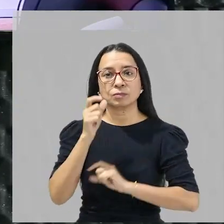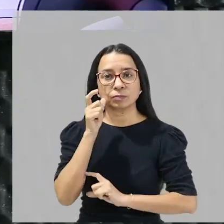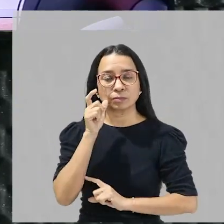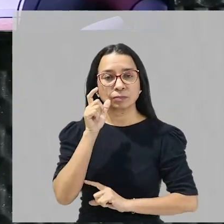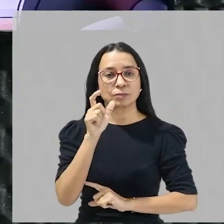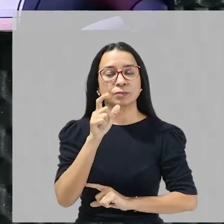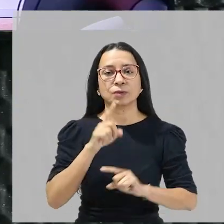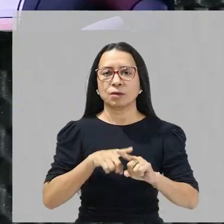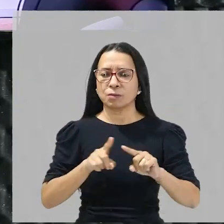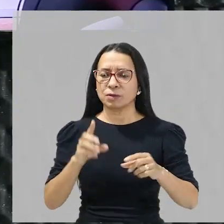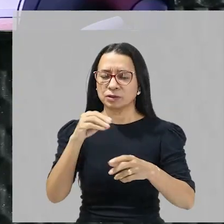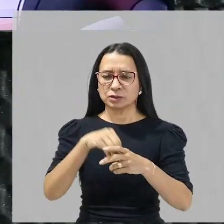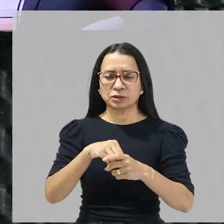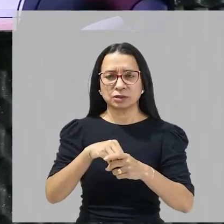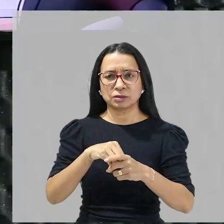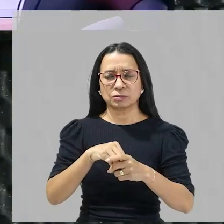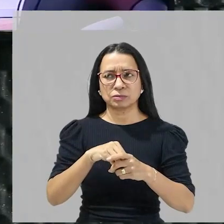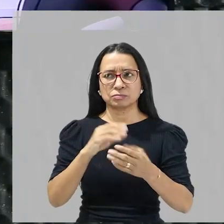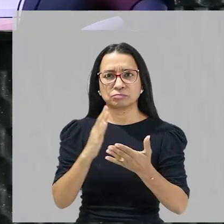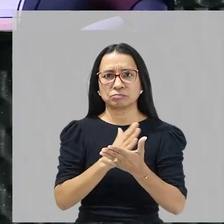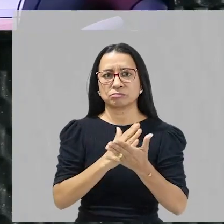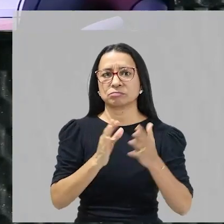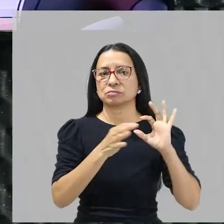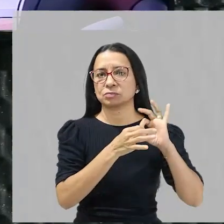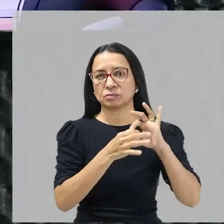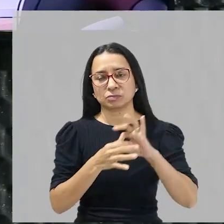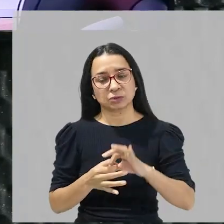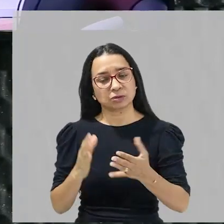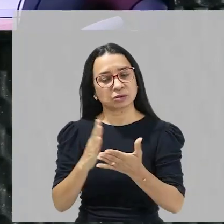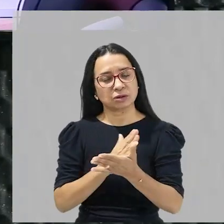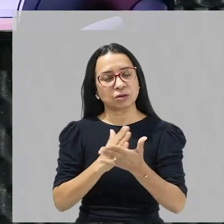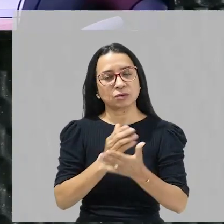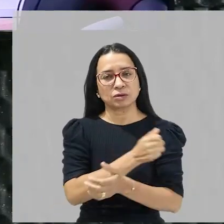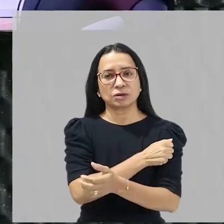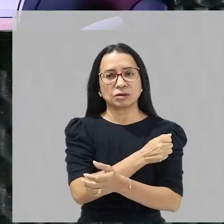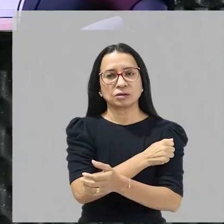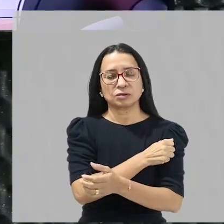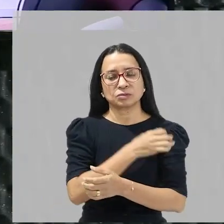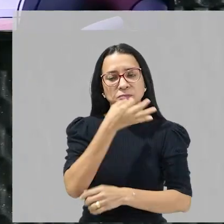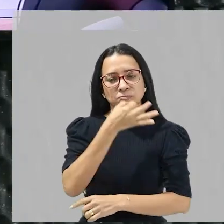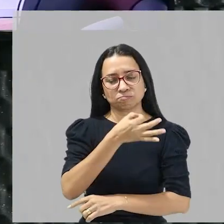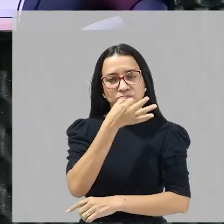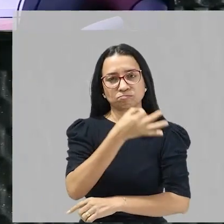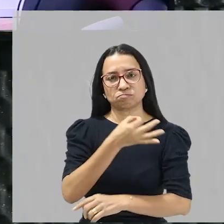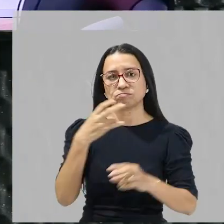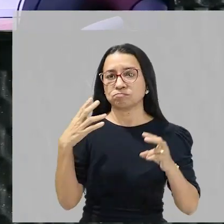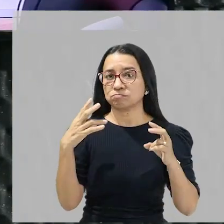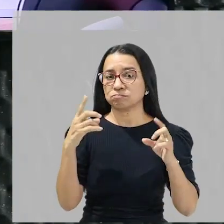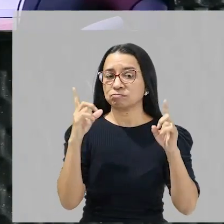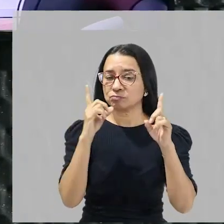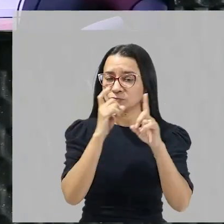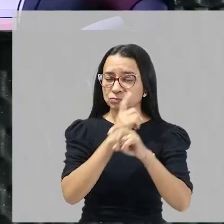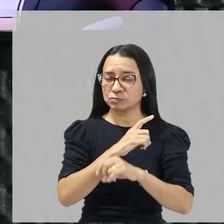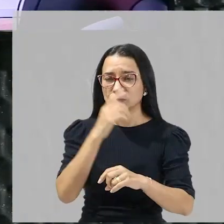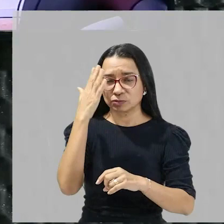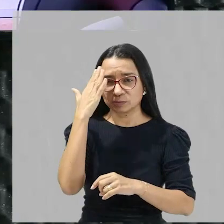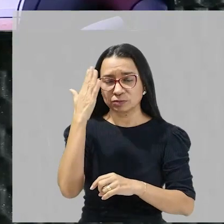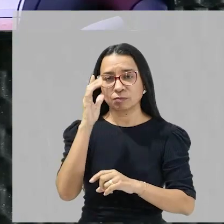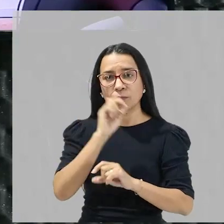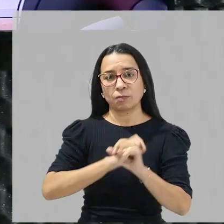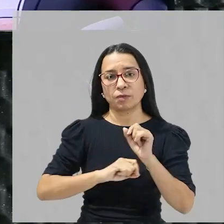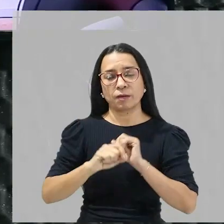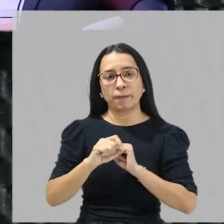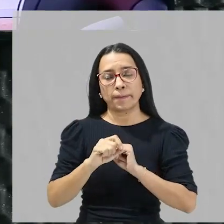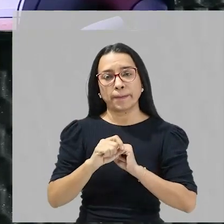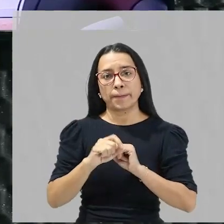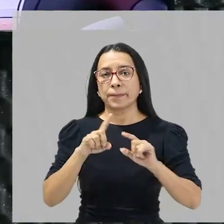interessante, porém, né, dentro de alguns contextos, alguns alunos até acham um pouquinho complicado, difícil de entender, mais elaborado. Mas assim, gente,